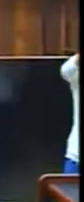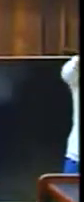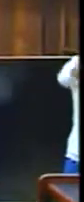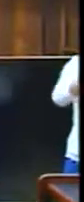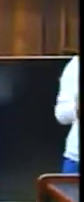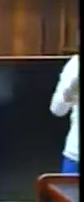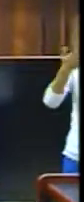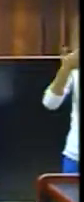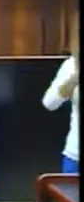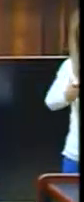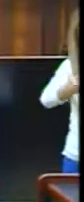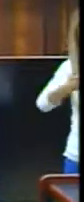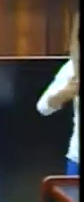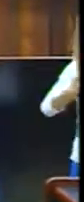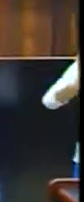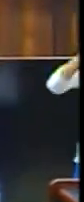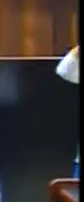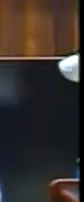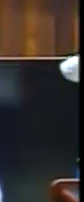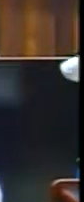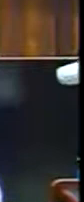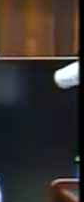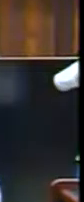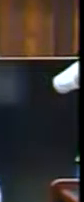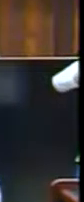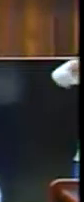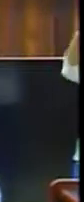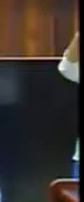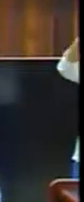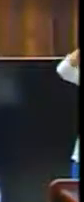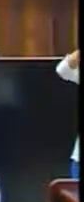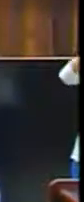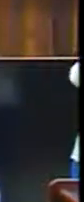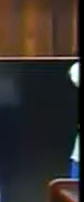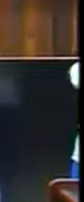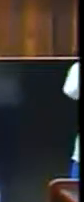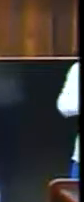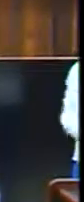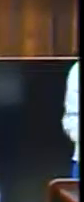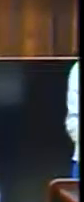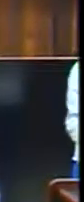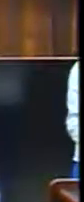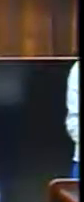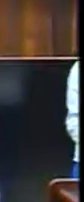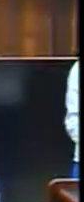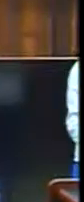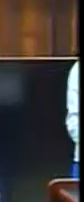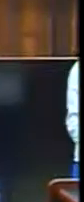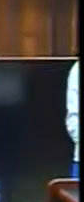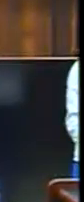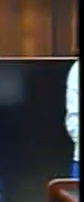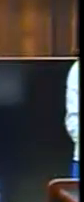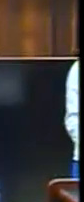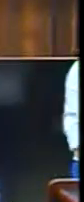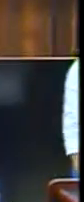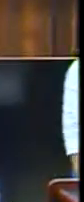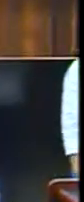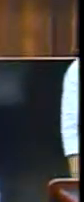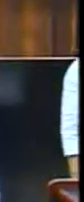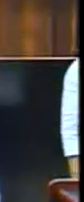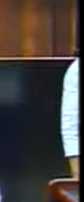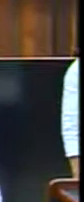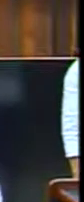Agora daremos início à eleição, à votação de primeiro secretário. Peço para que Gabriel faça. Gabriel, por favor. Faça as